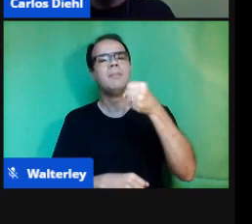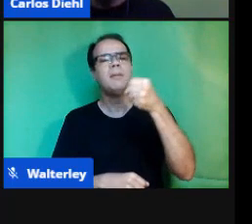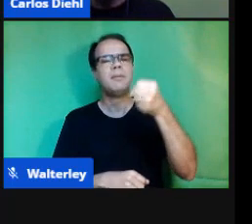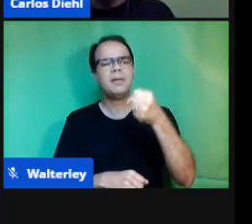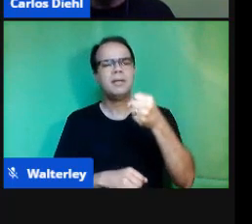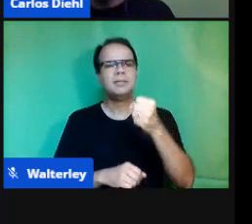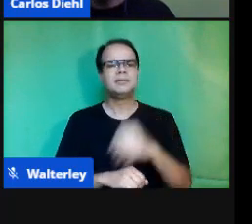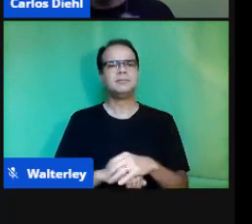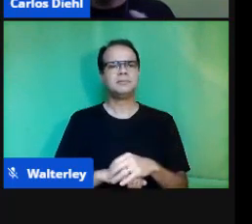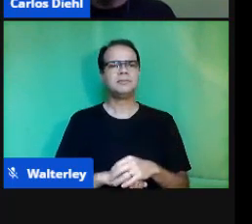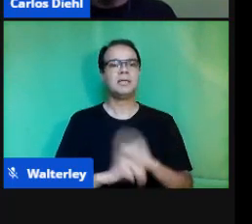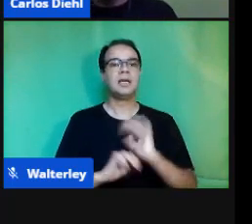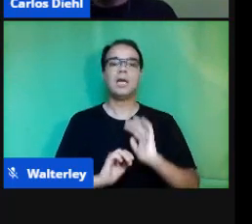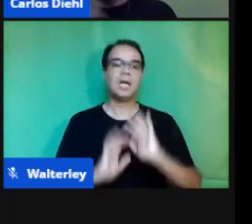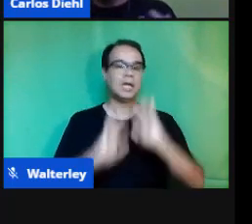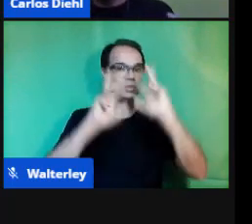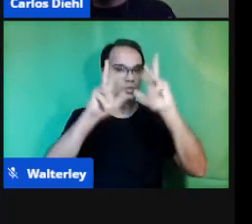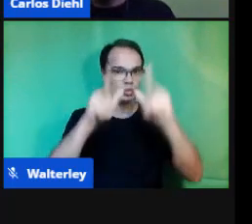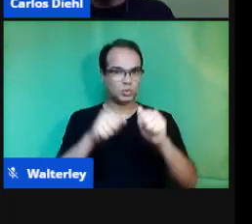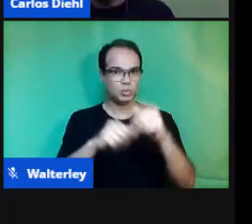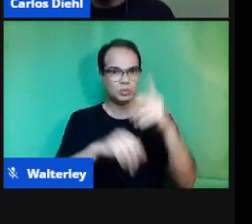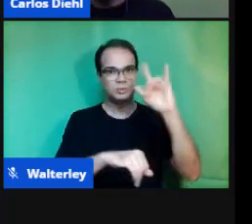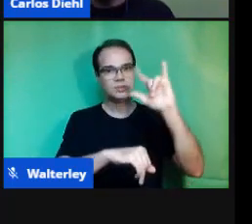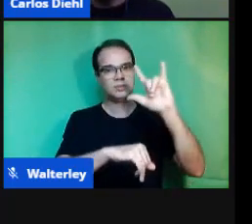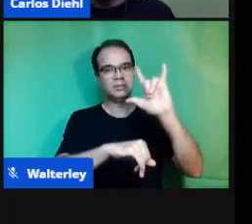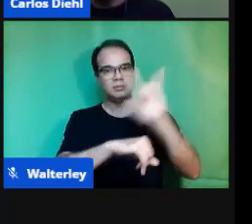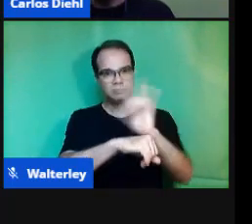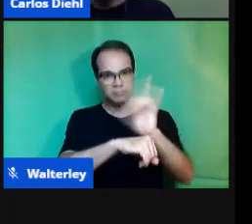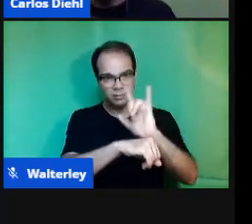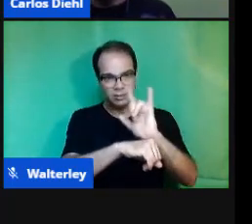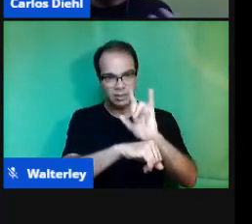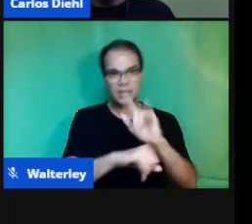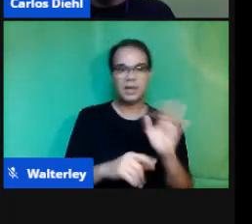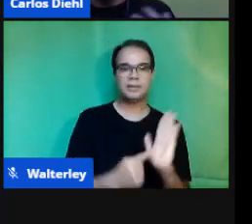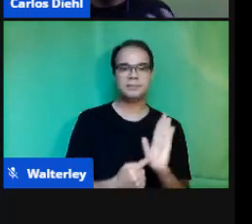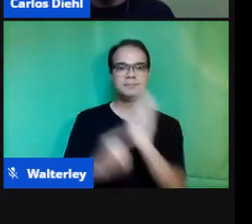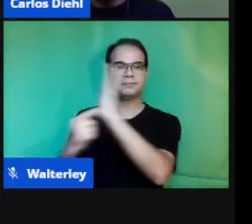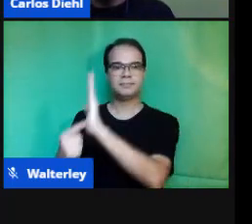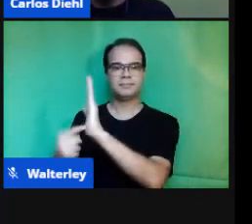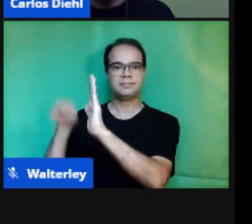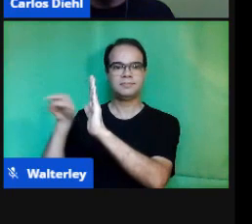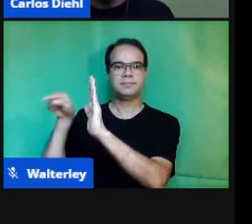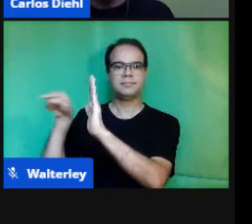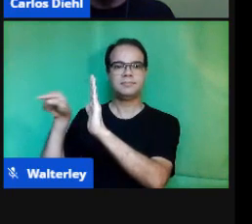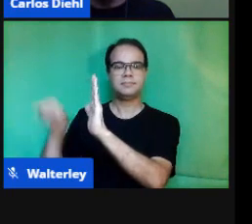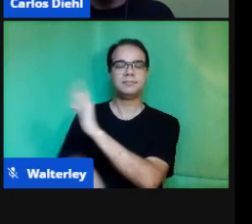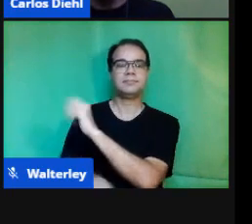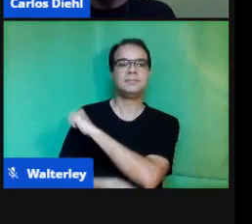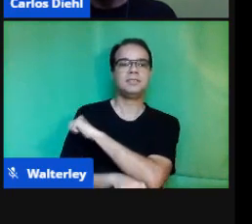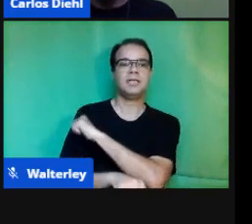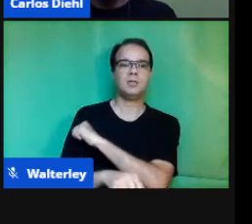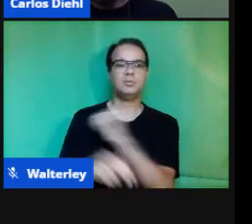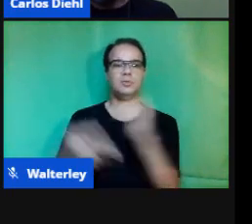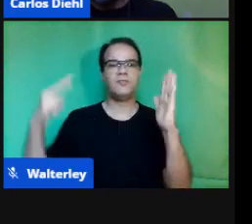para os alunos responderem isso em sala de aula ou para os alunos refletirem isso.